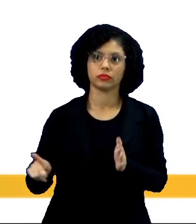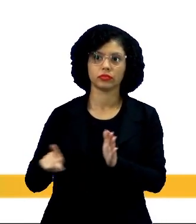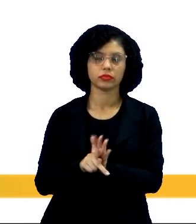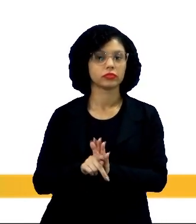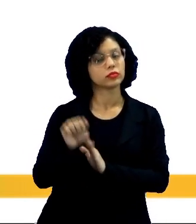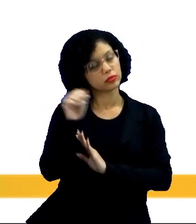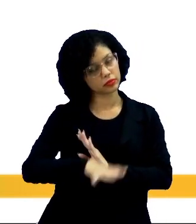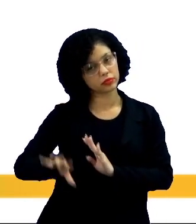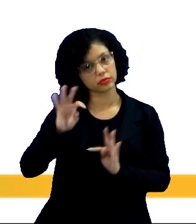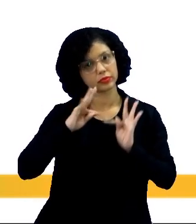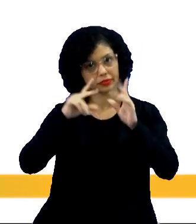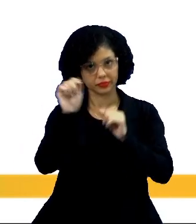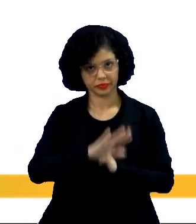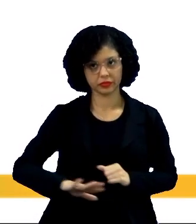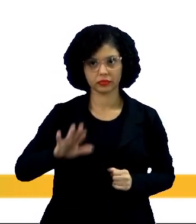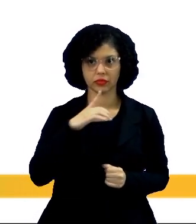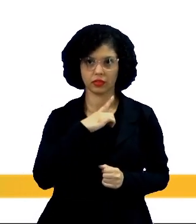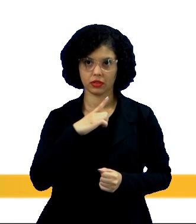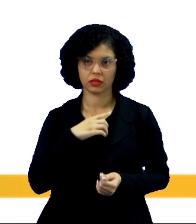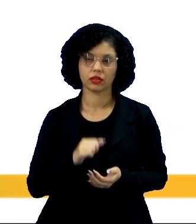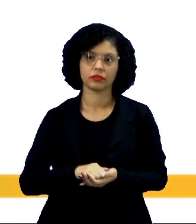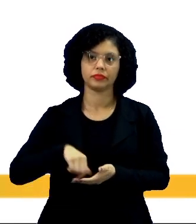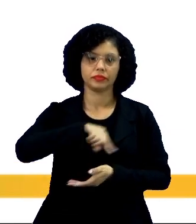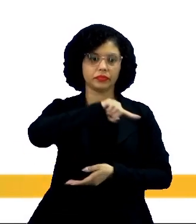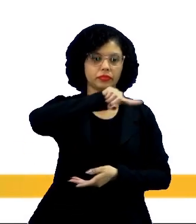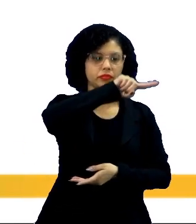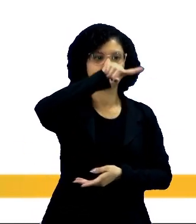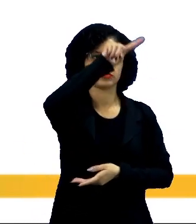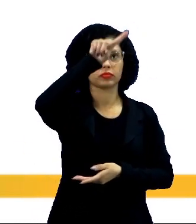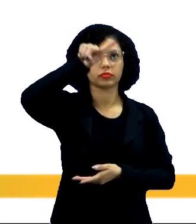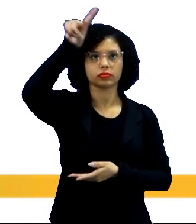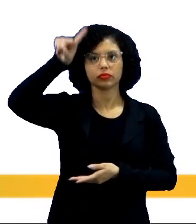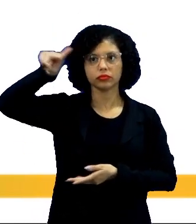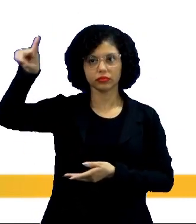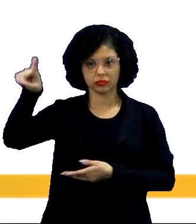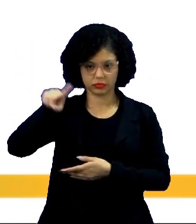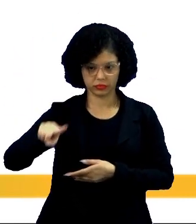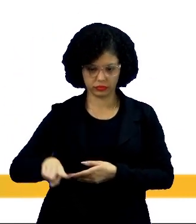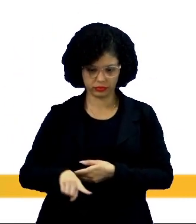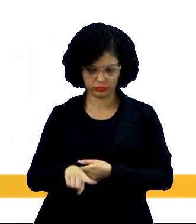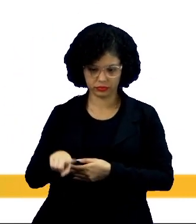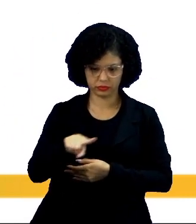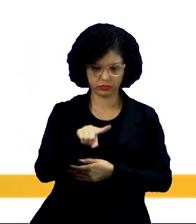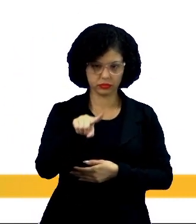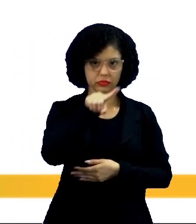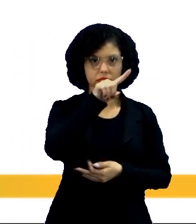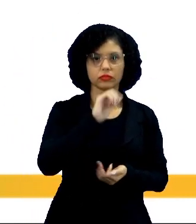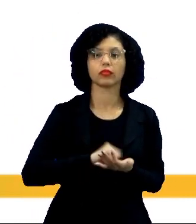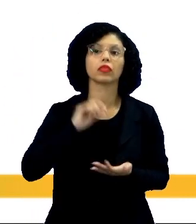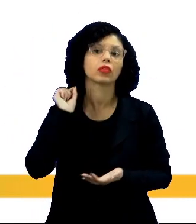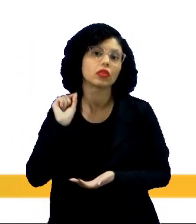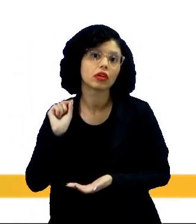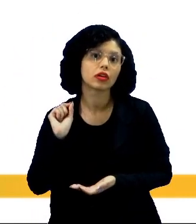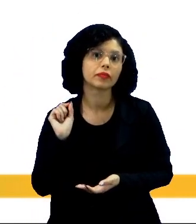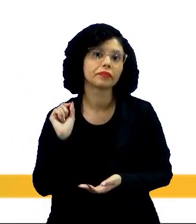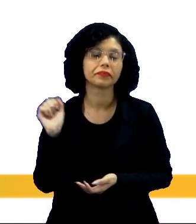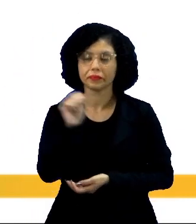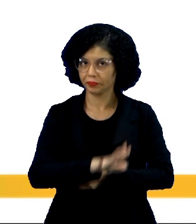determina a sua área total, né? Nós temos aí o mapa. Aí dentro do mapa nós dizemos que é o quê?